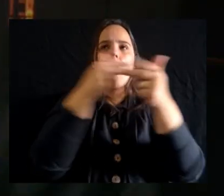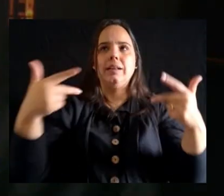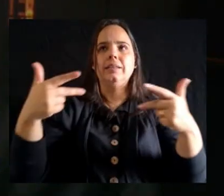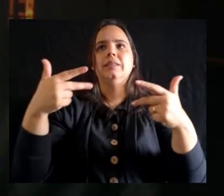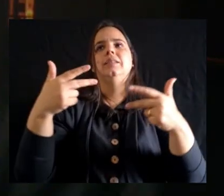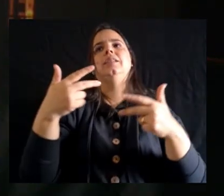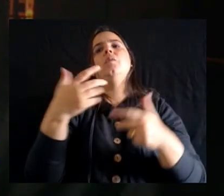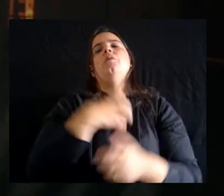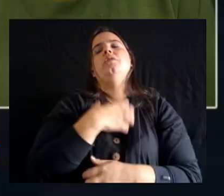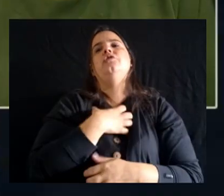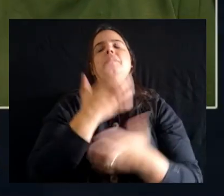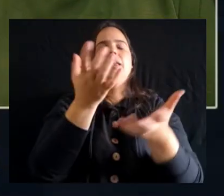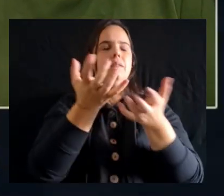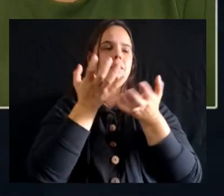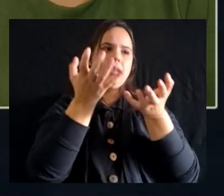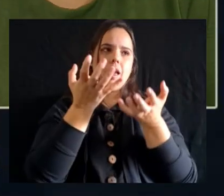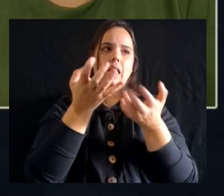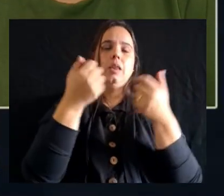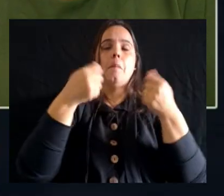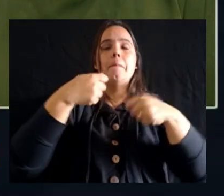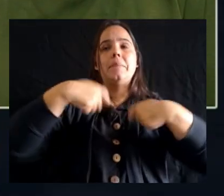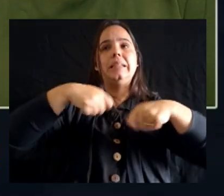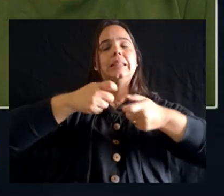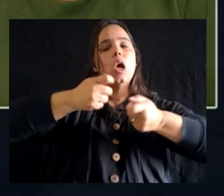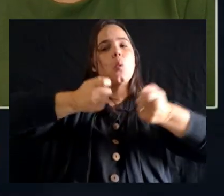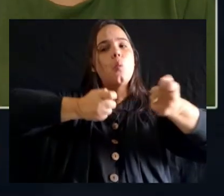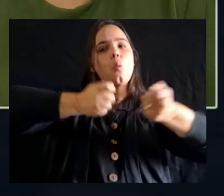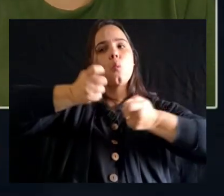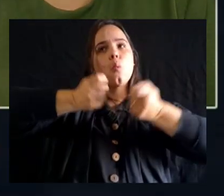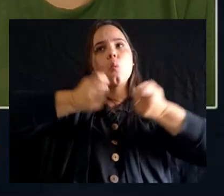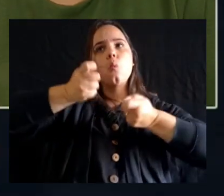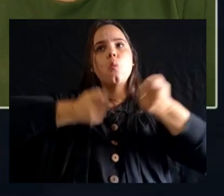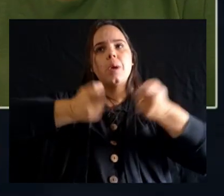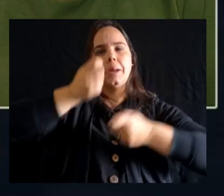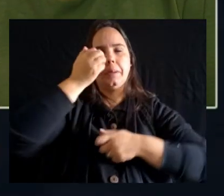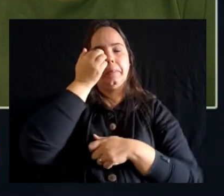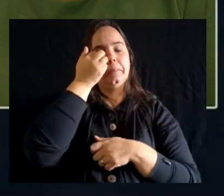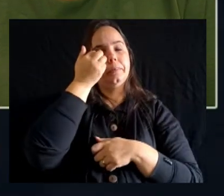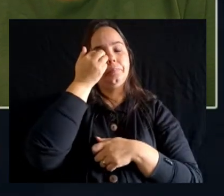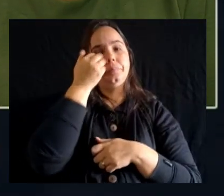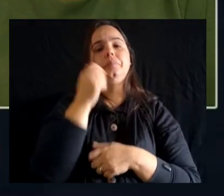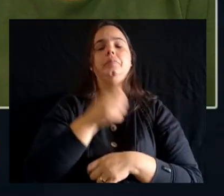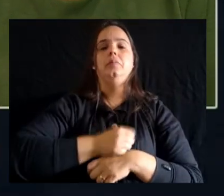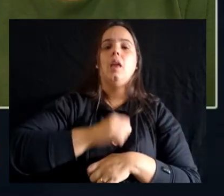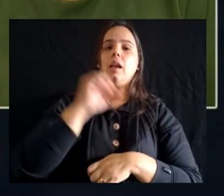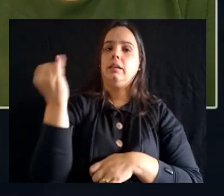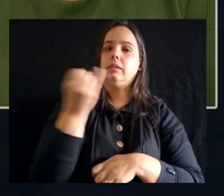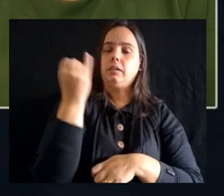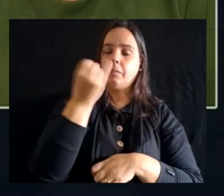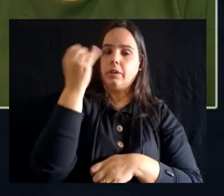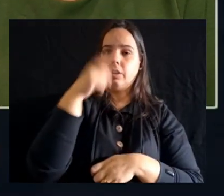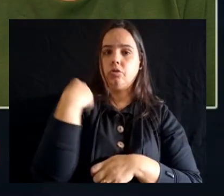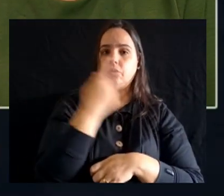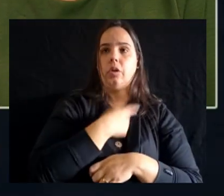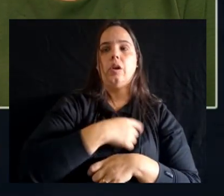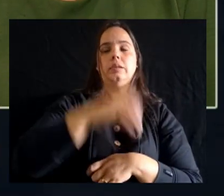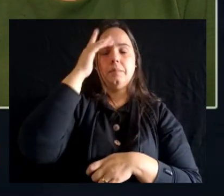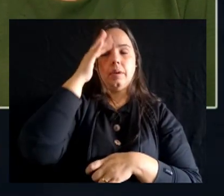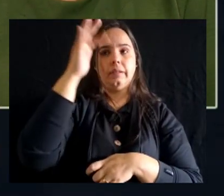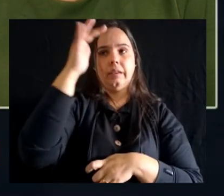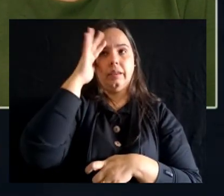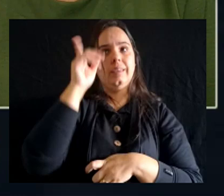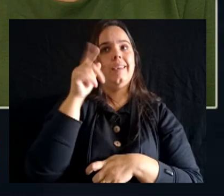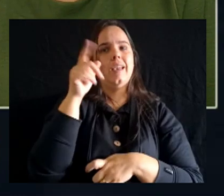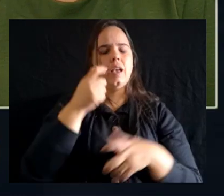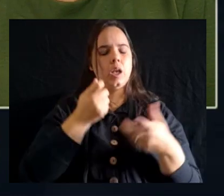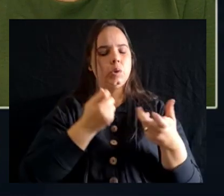Então, interessante. Tem um equilíbrio mesmo. Exatamente, interessante a gente pensar, e o equilíbrio é o ponto-chave, né, para a gente